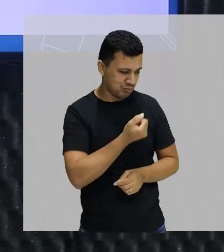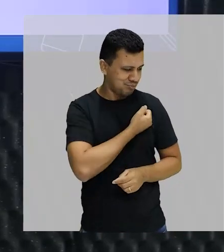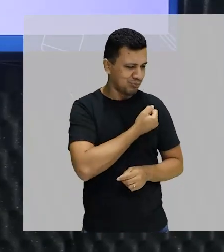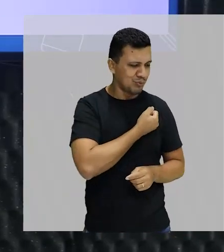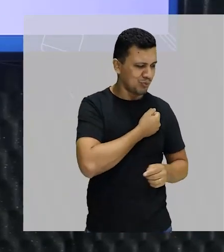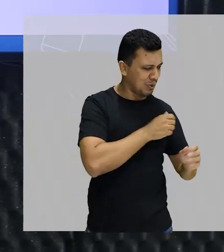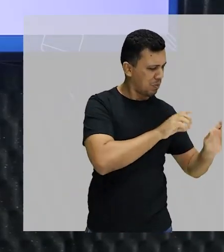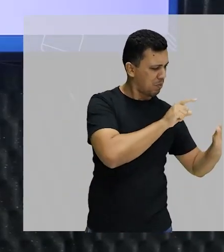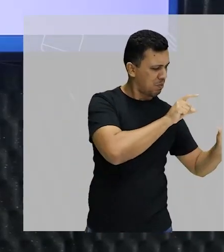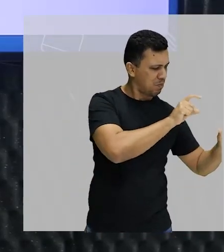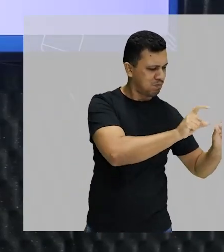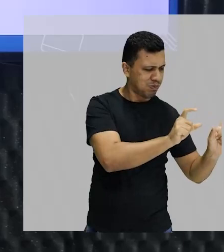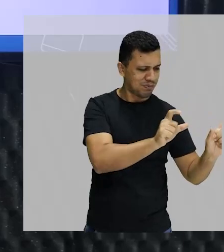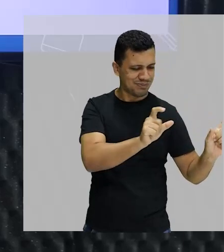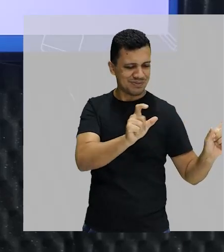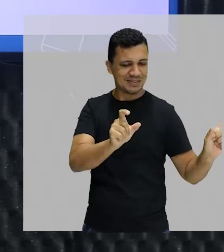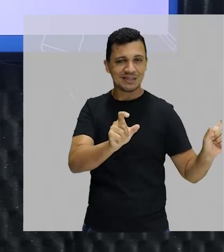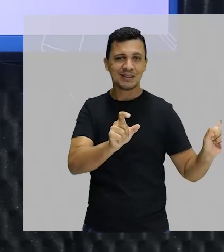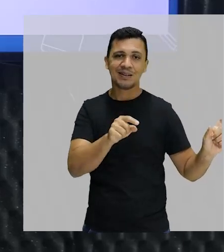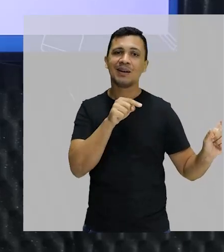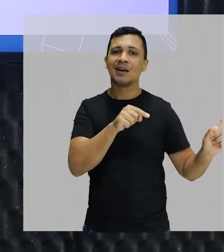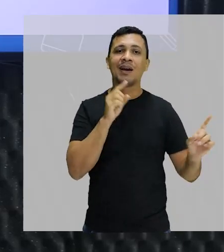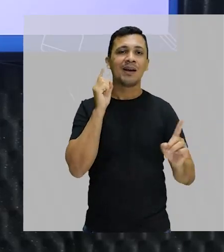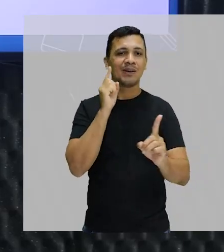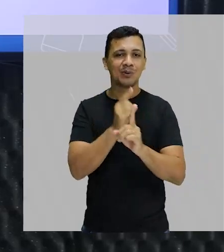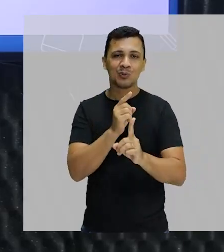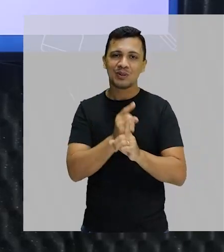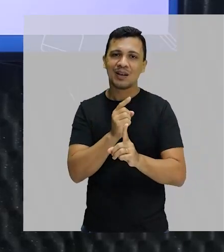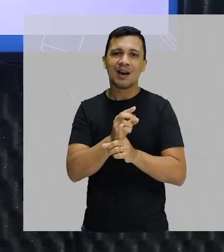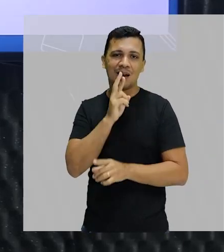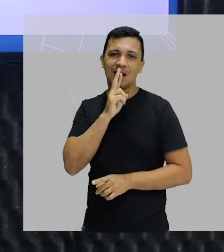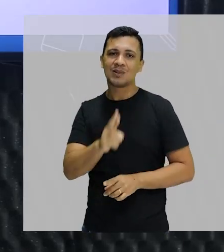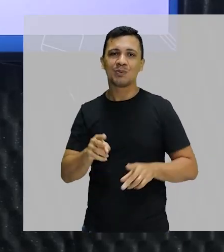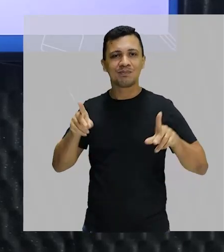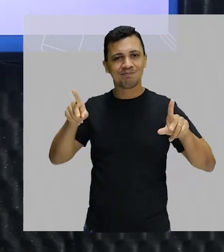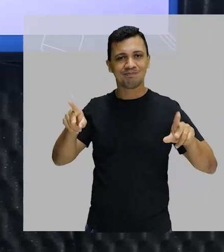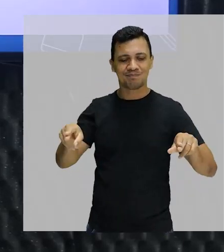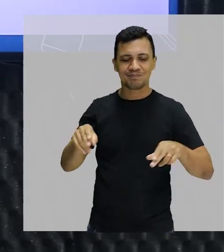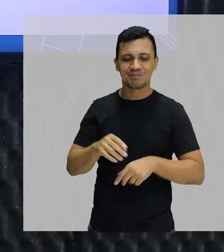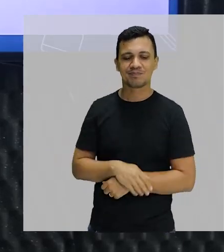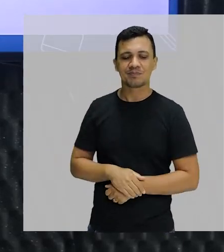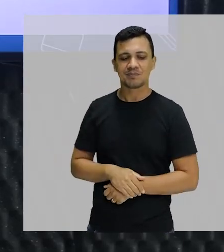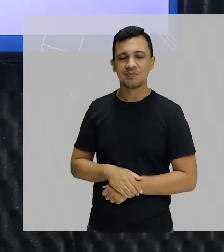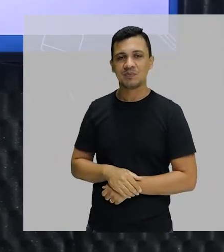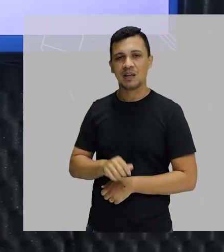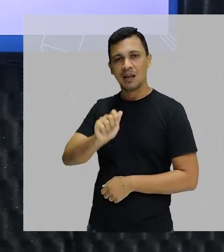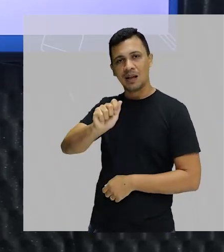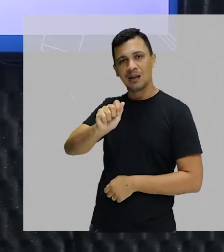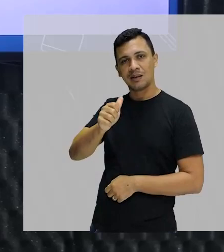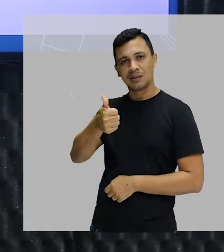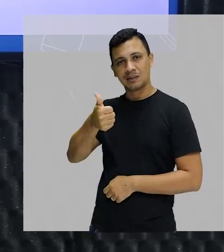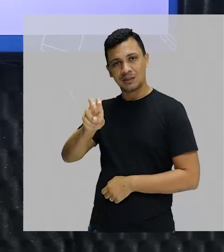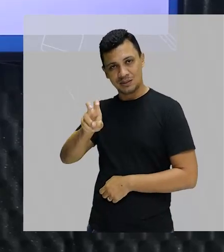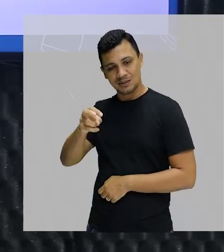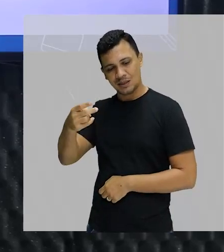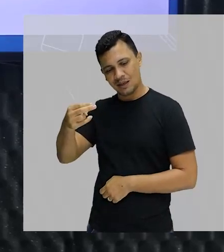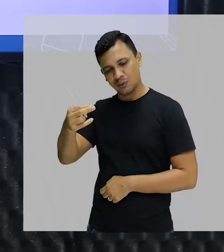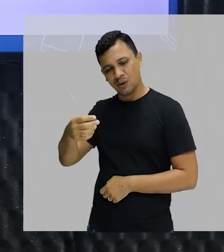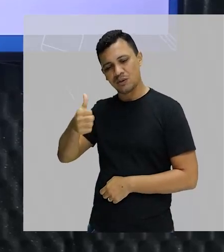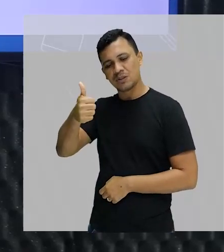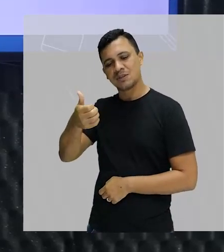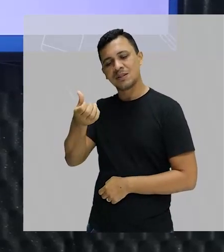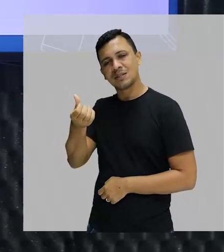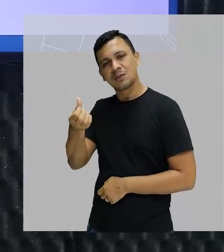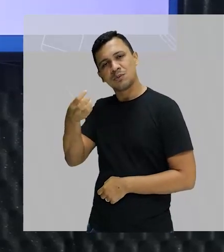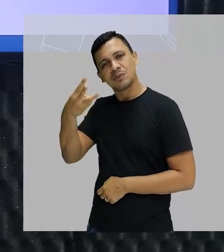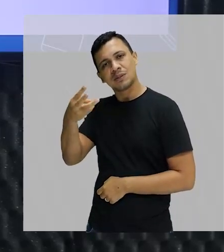lá na sequência, o resultado que nós vamos encontrar é o mesmo, tá? No caso, vai ser A15 igual a